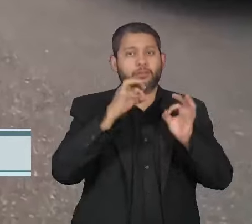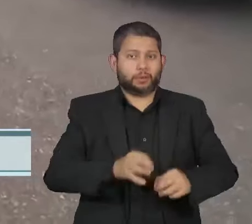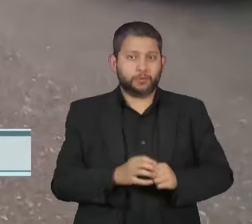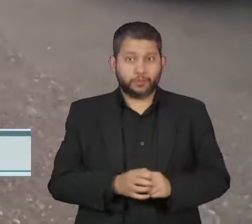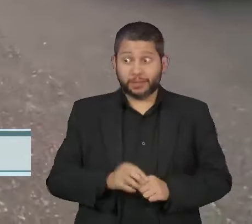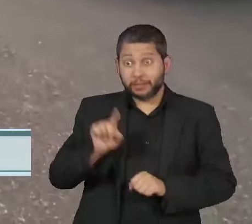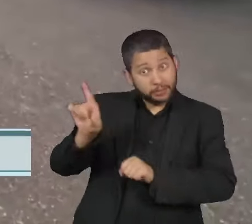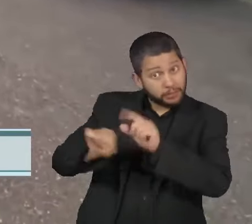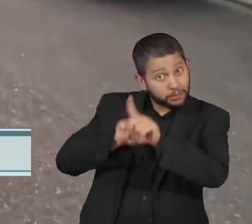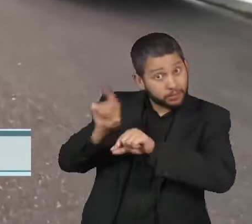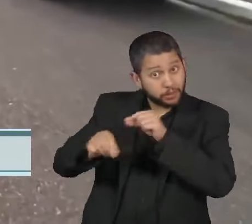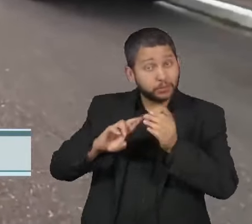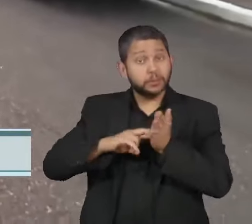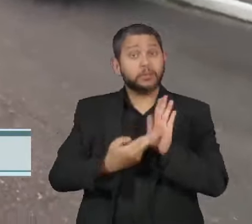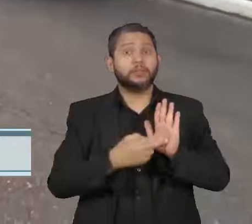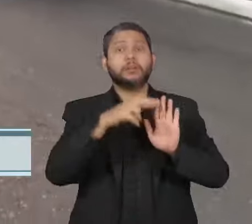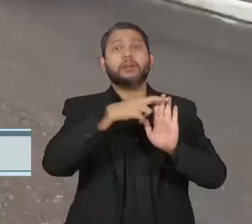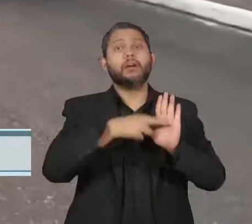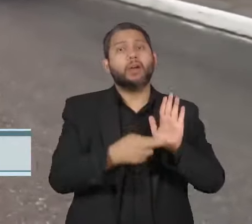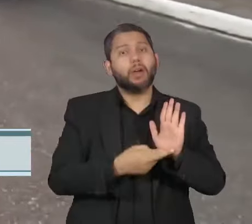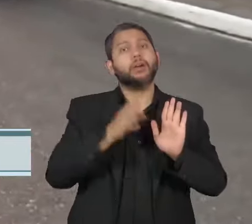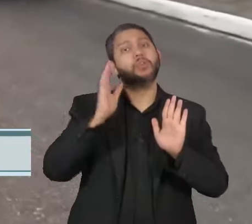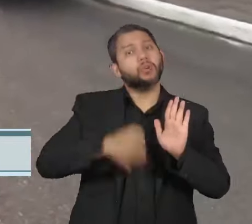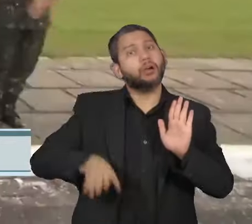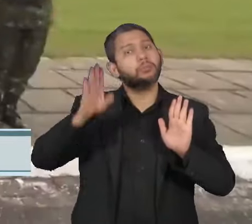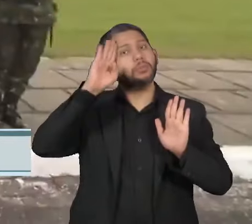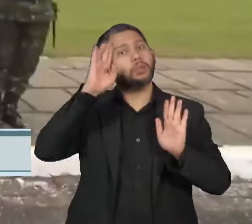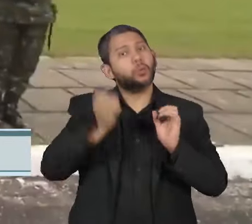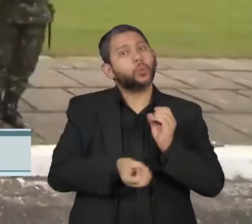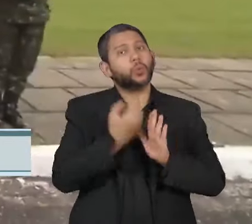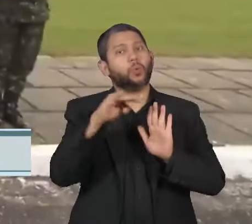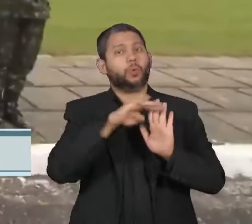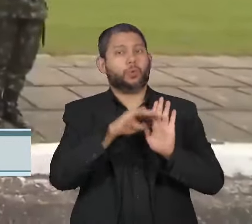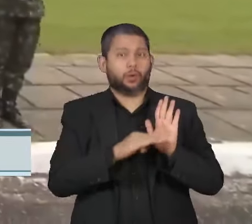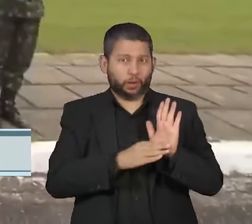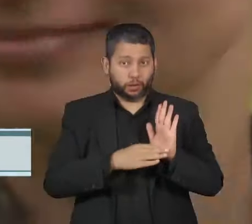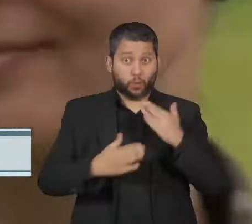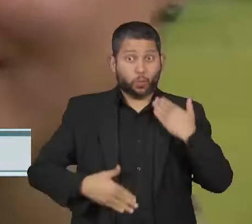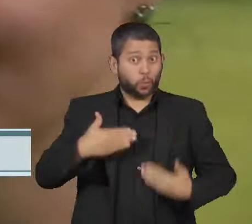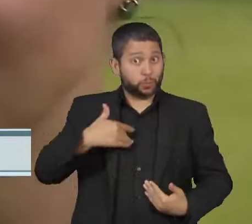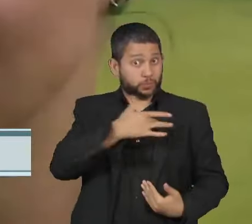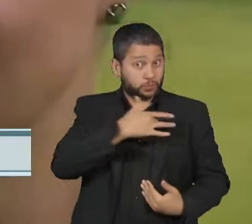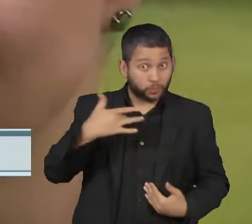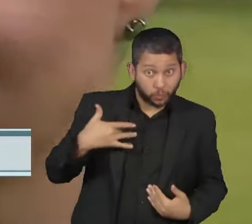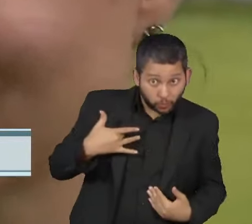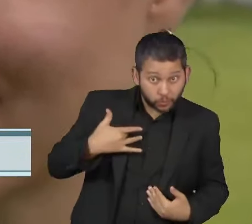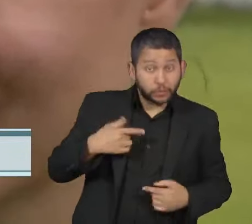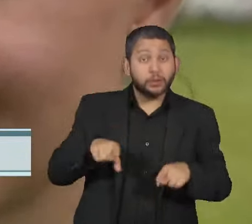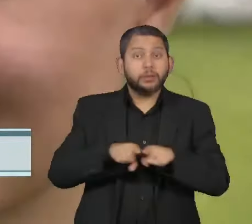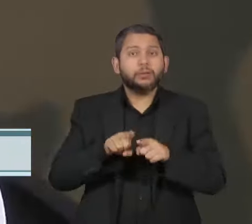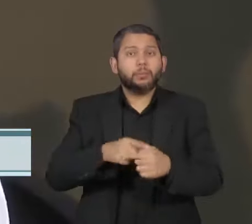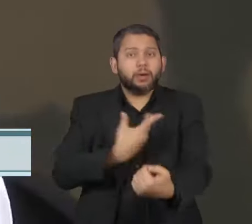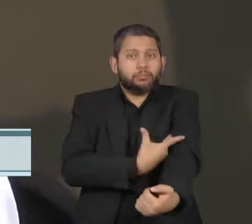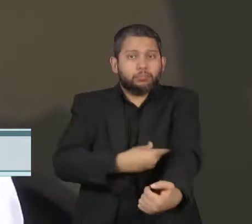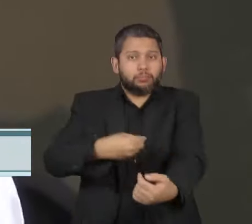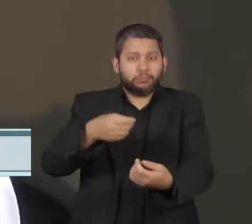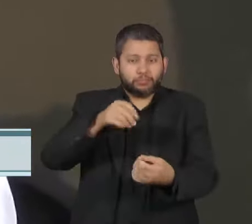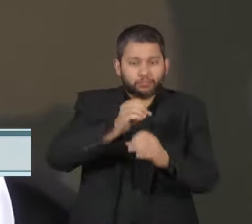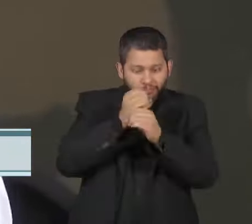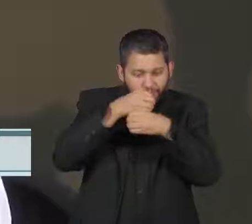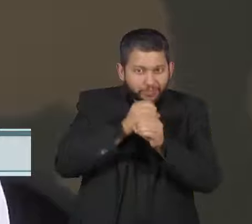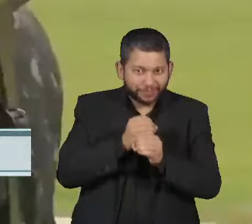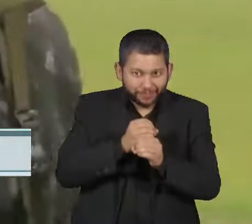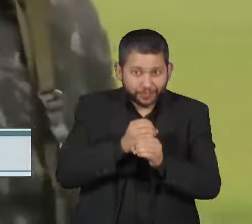deve atender aos critérios definidos pelas Forças Armadas, com exames clínicos de saúde e laboratoriais. E o período